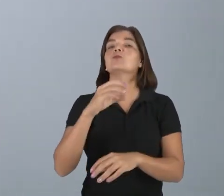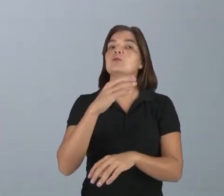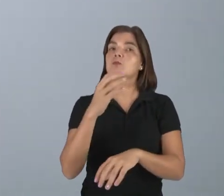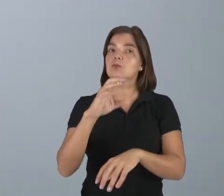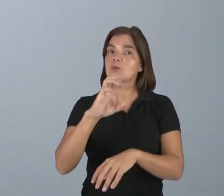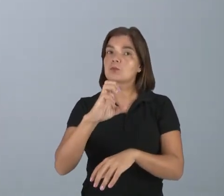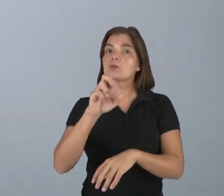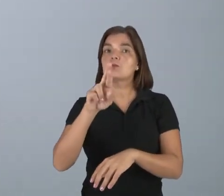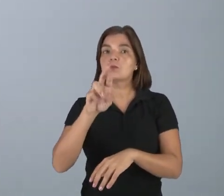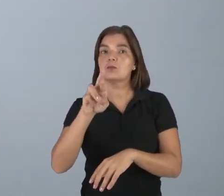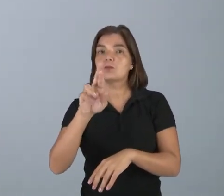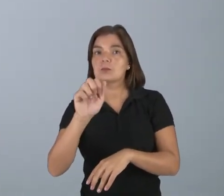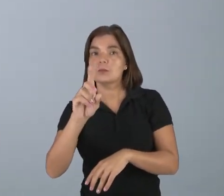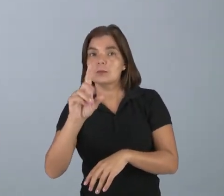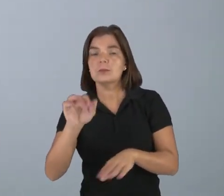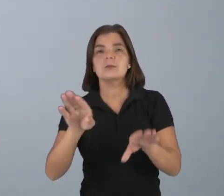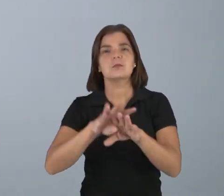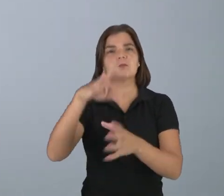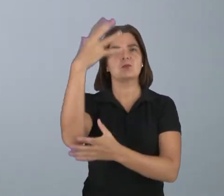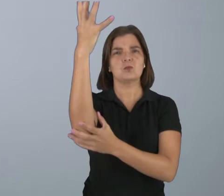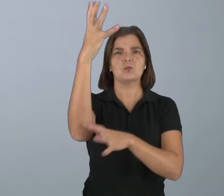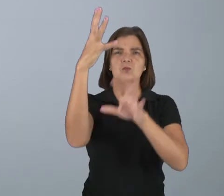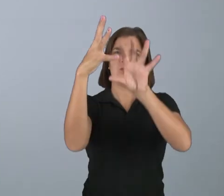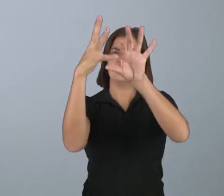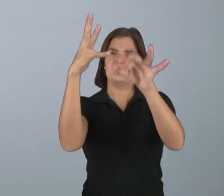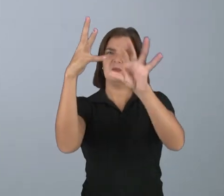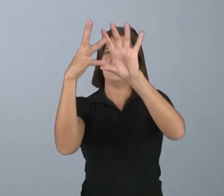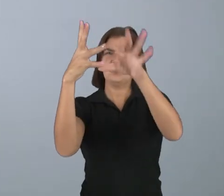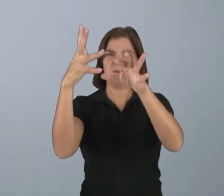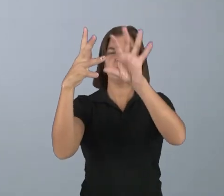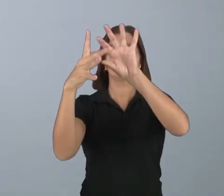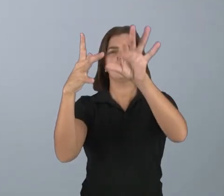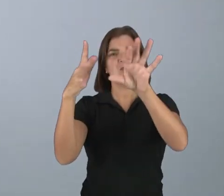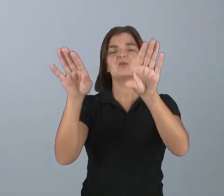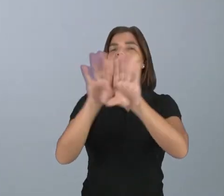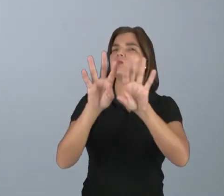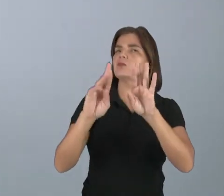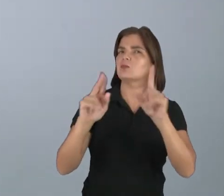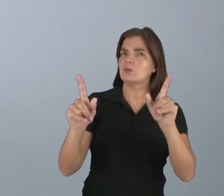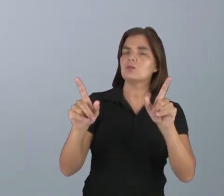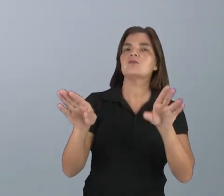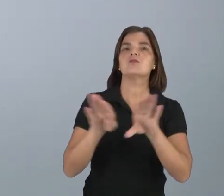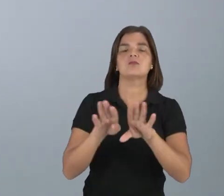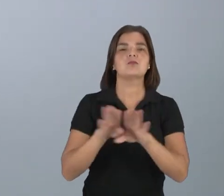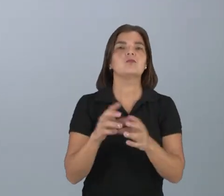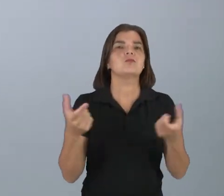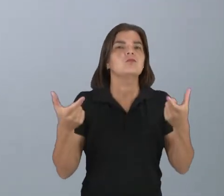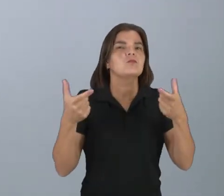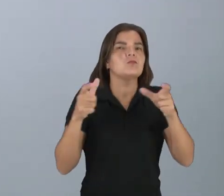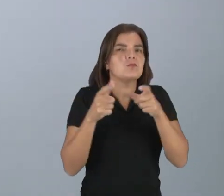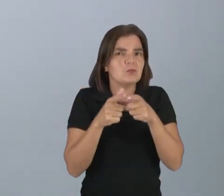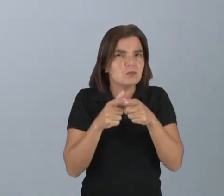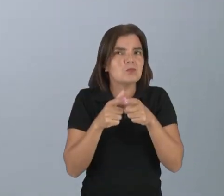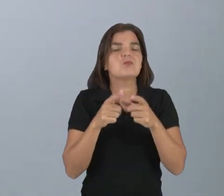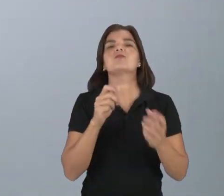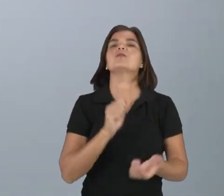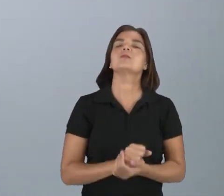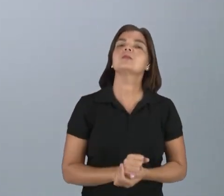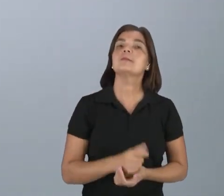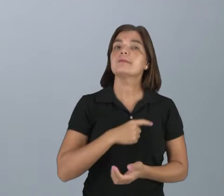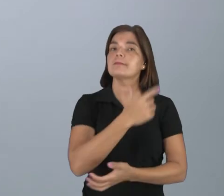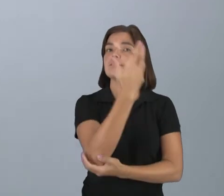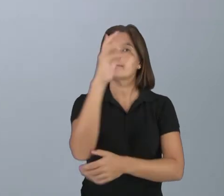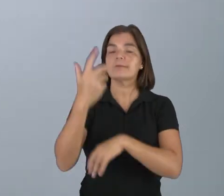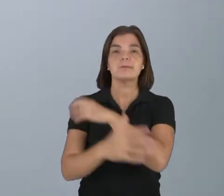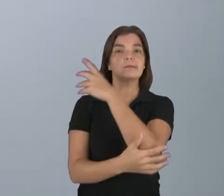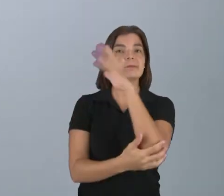de vegetação com galhos distorcidos, retorcidos na verdade, com folhas menores, né? E